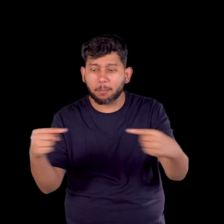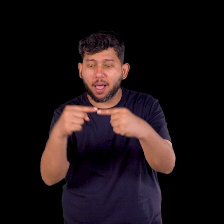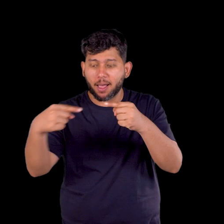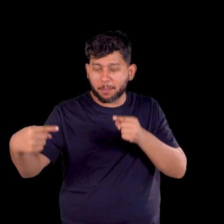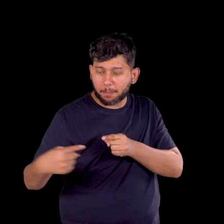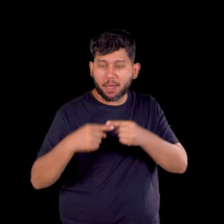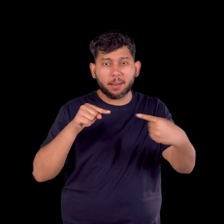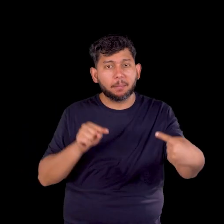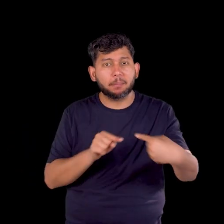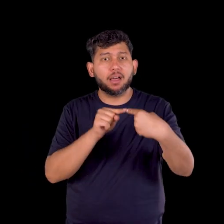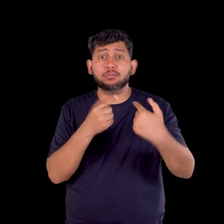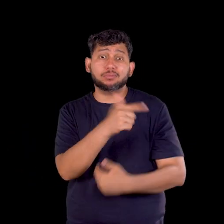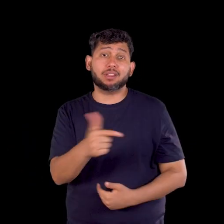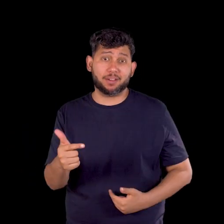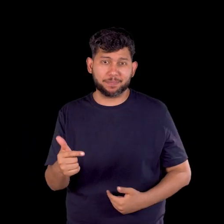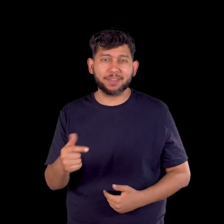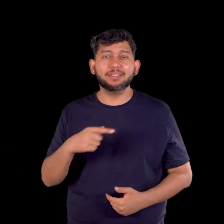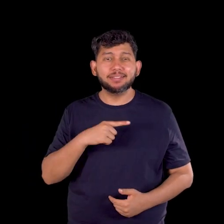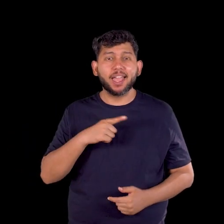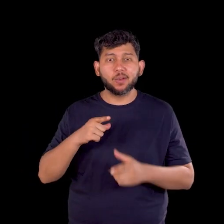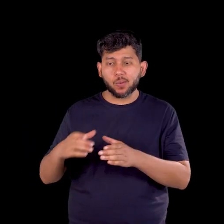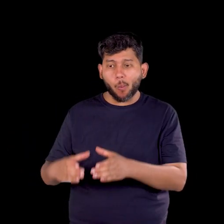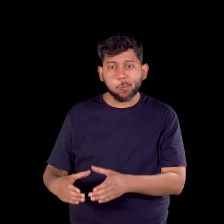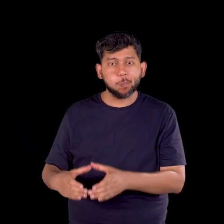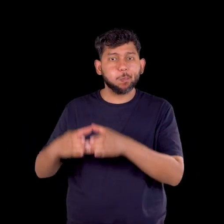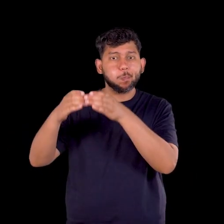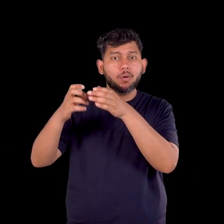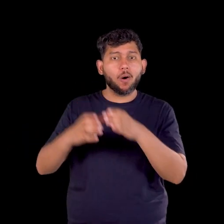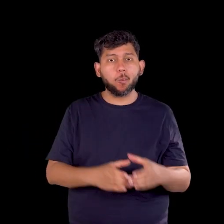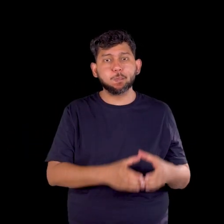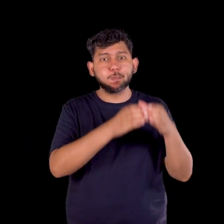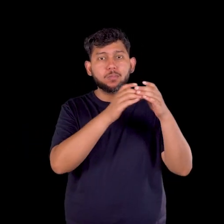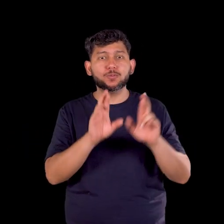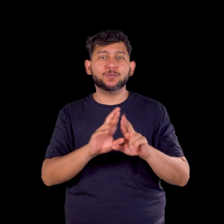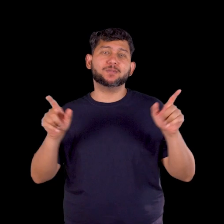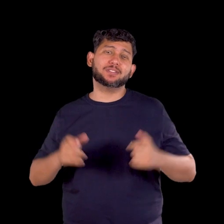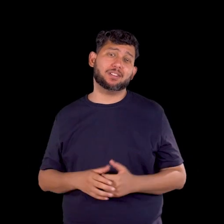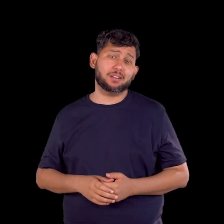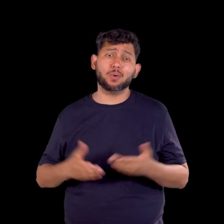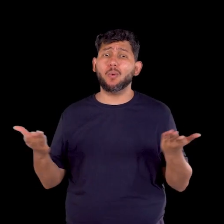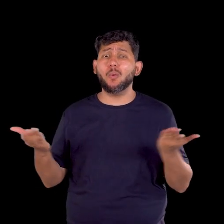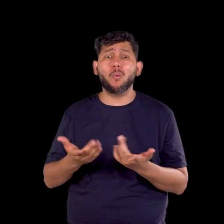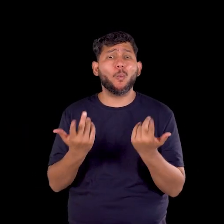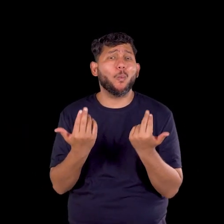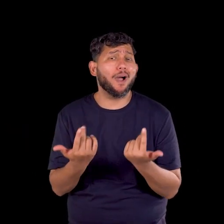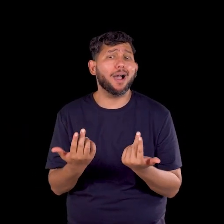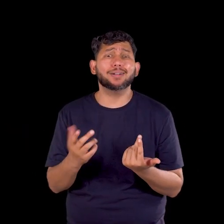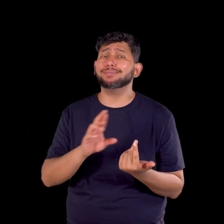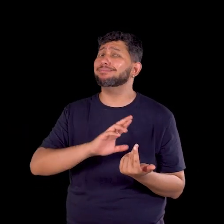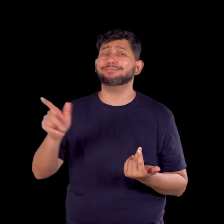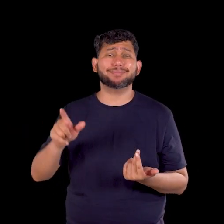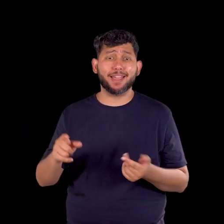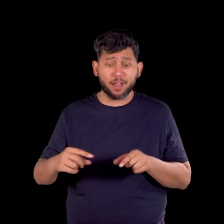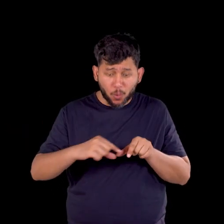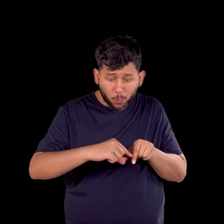Além disso, havia o problema das bitolas de tamanhos diferentes, que não se integram em um modelo único. Em